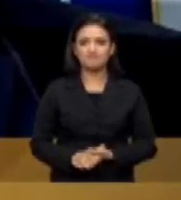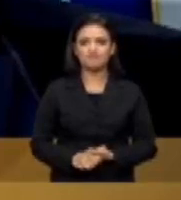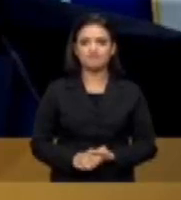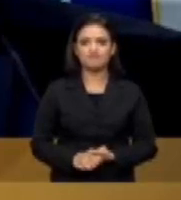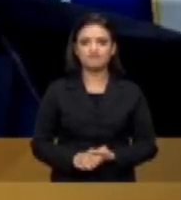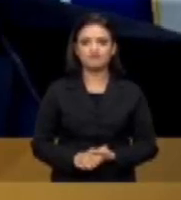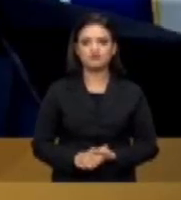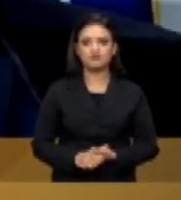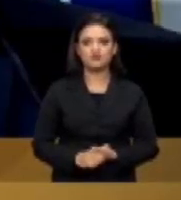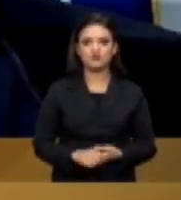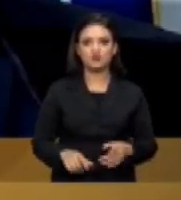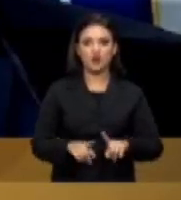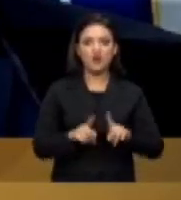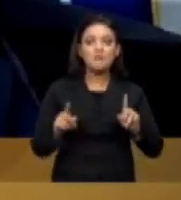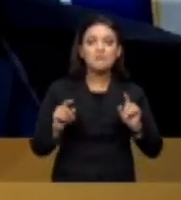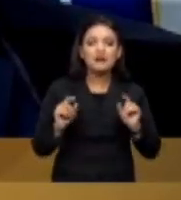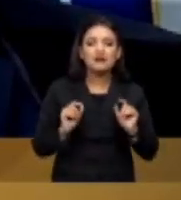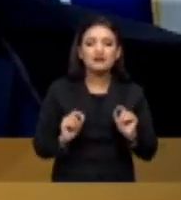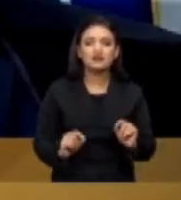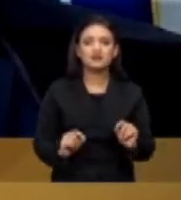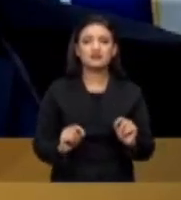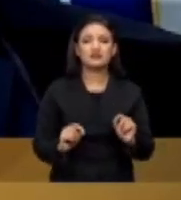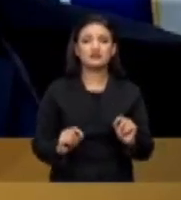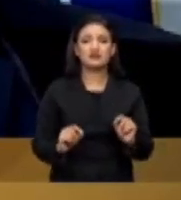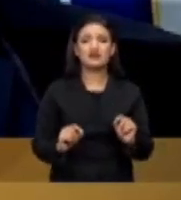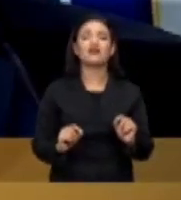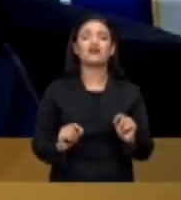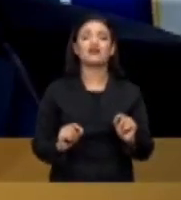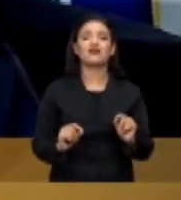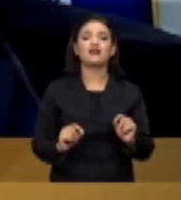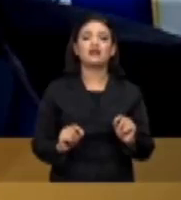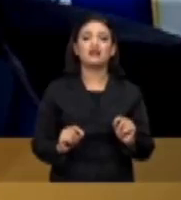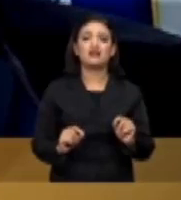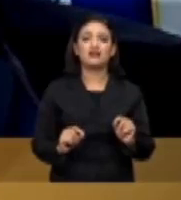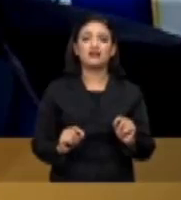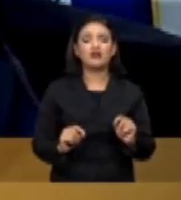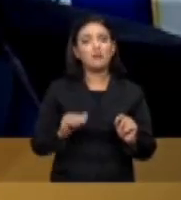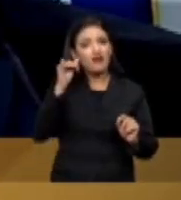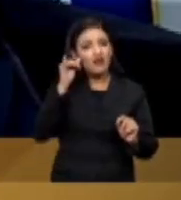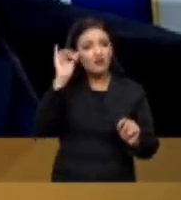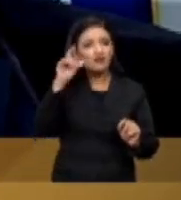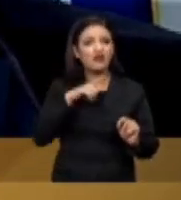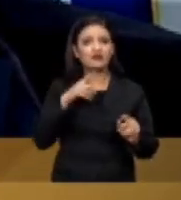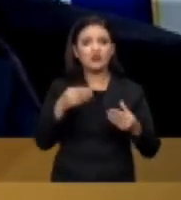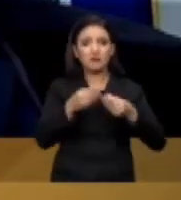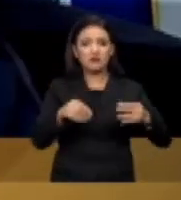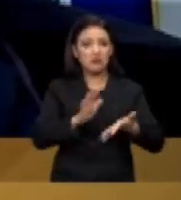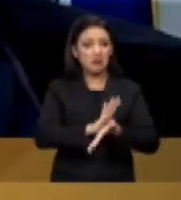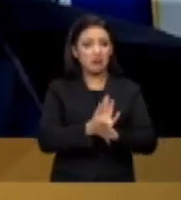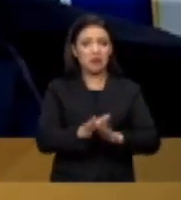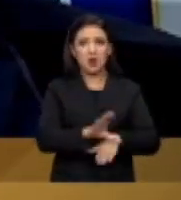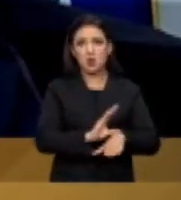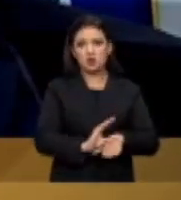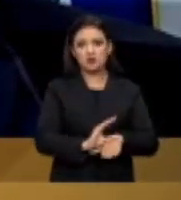hipótese venha a arranhar a existência da própria ordem jurídica. A Constituição